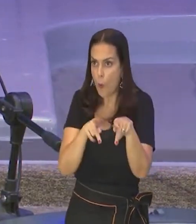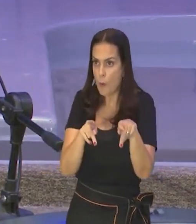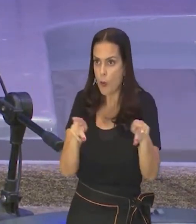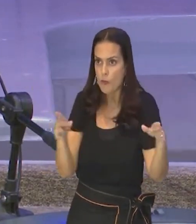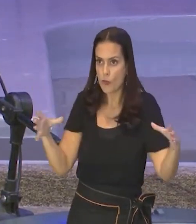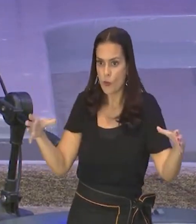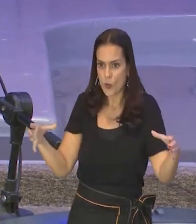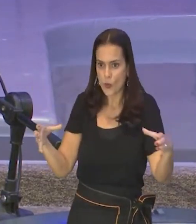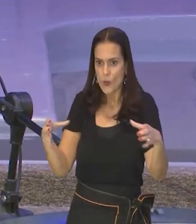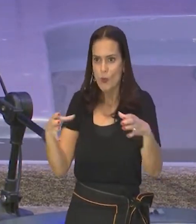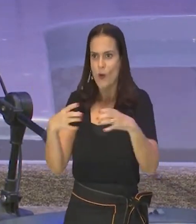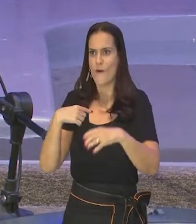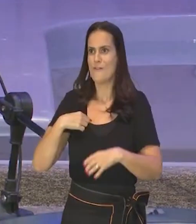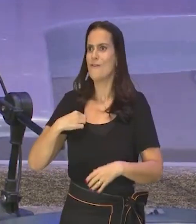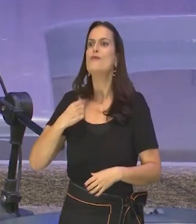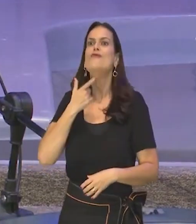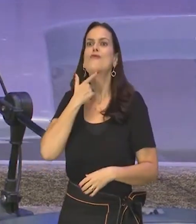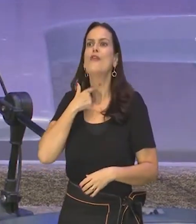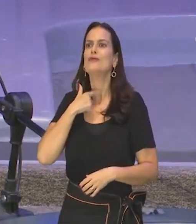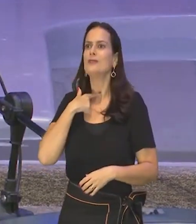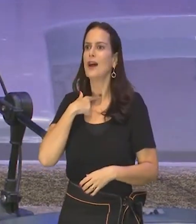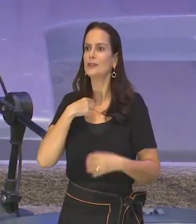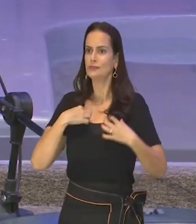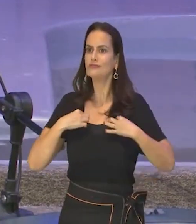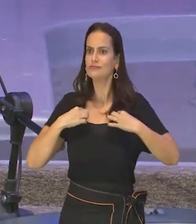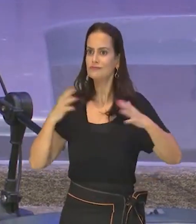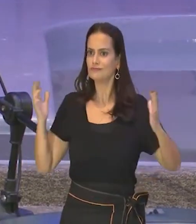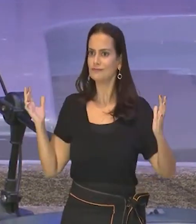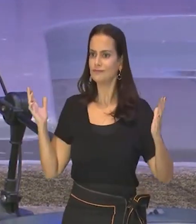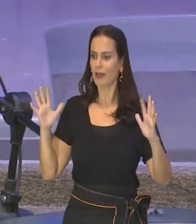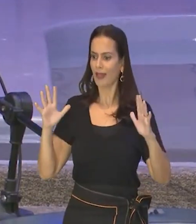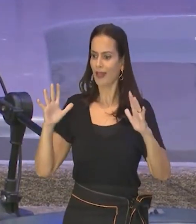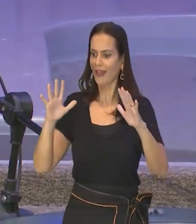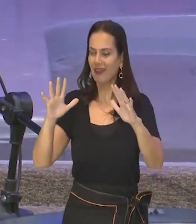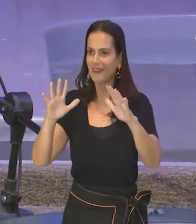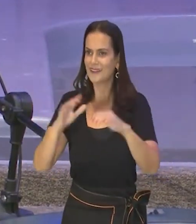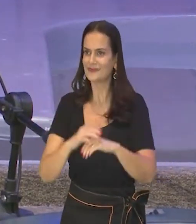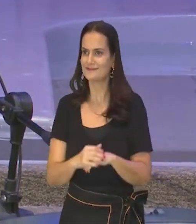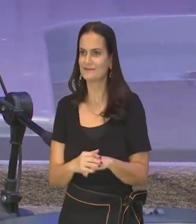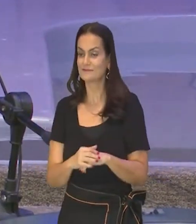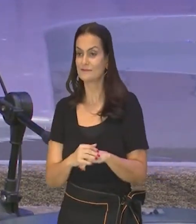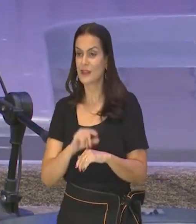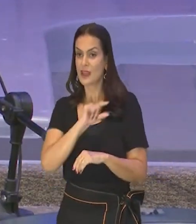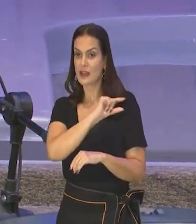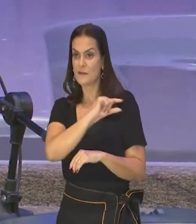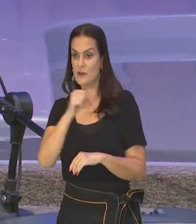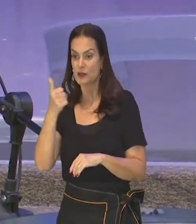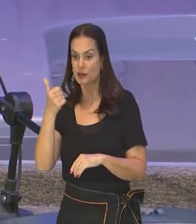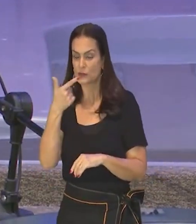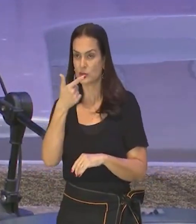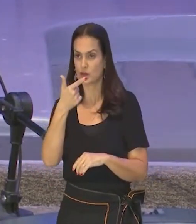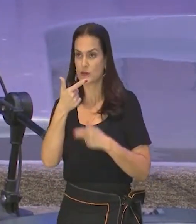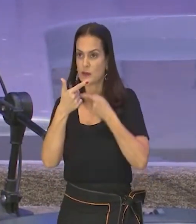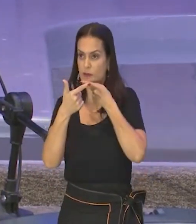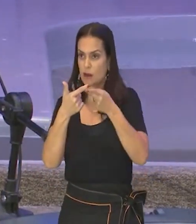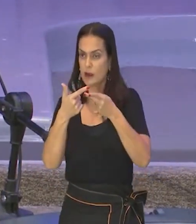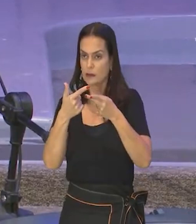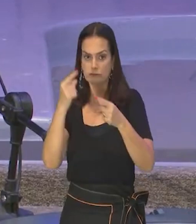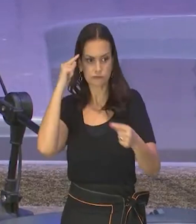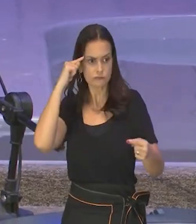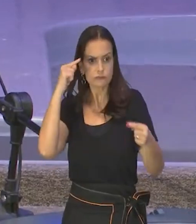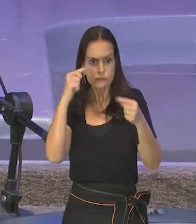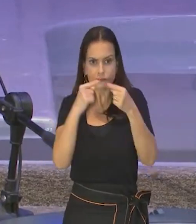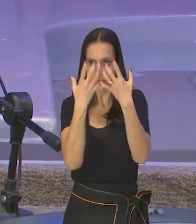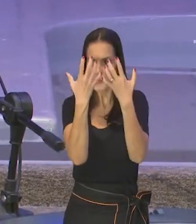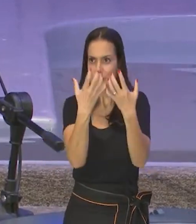maneira voluntária. É o que eu quero destacar em primeiro lugar. Diz o verso de número 12: de comum acordo